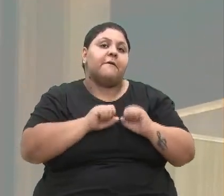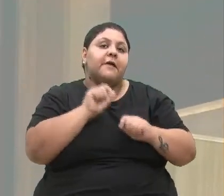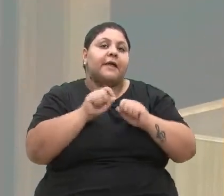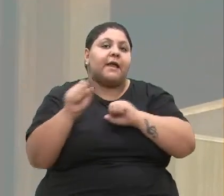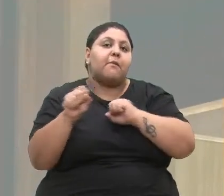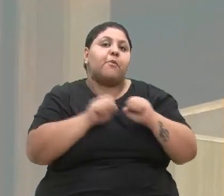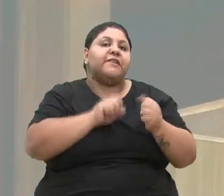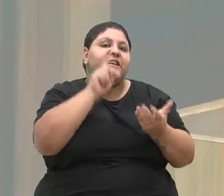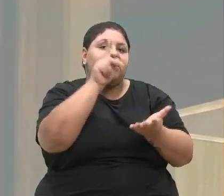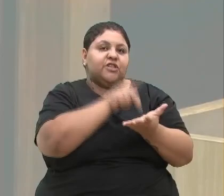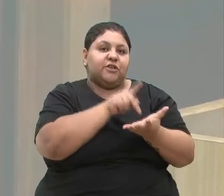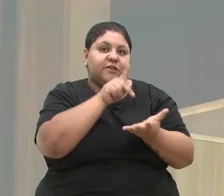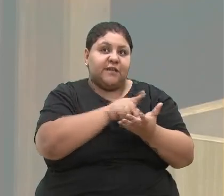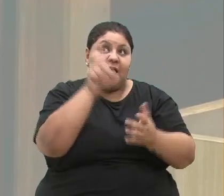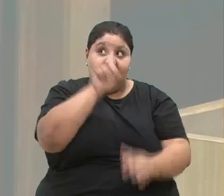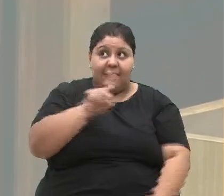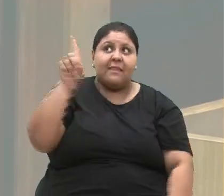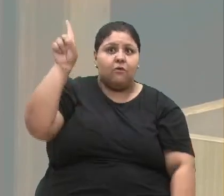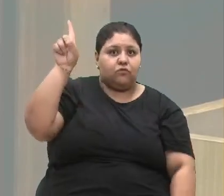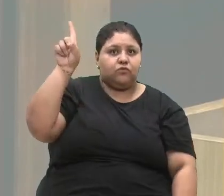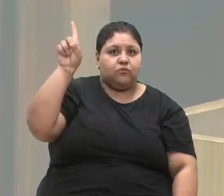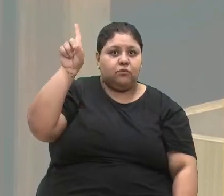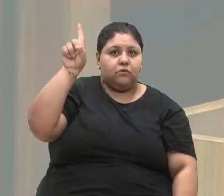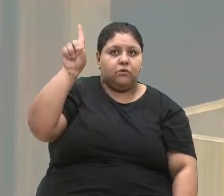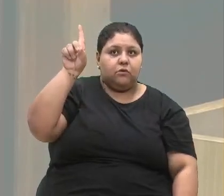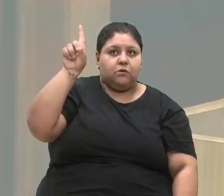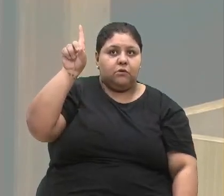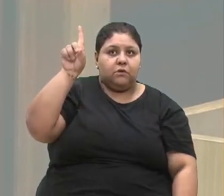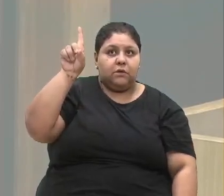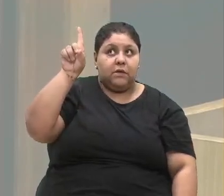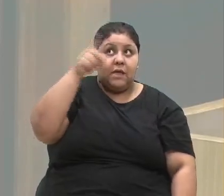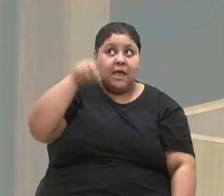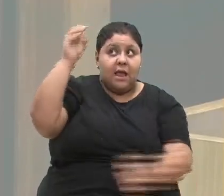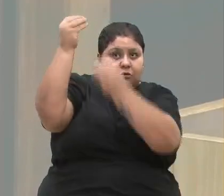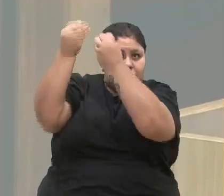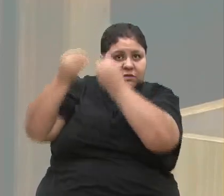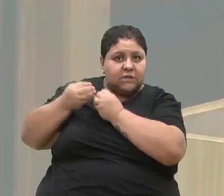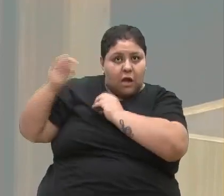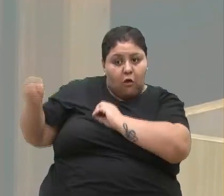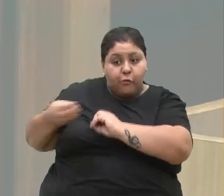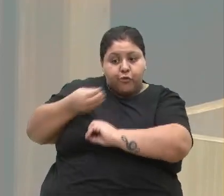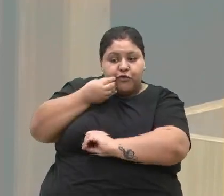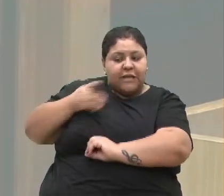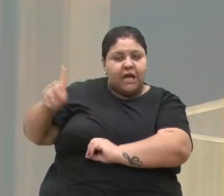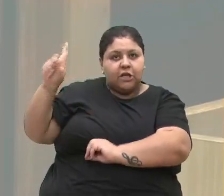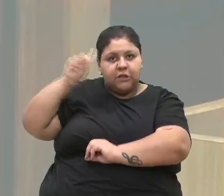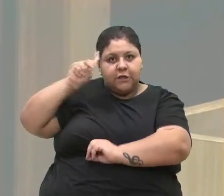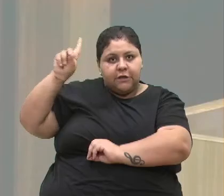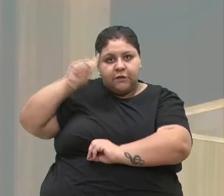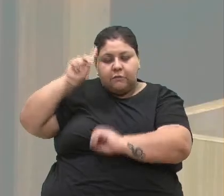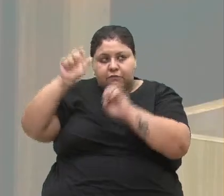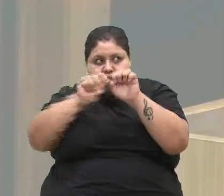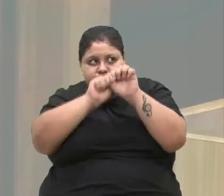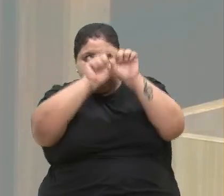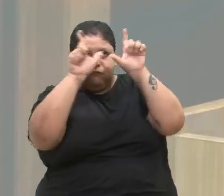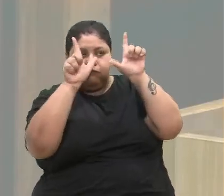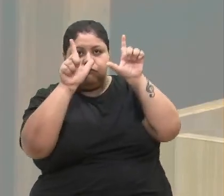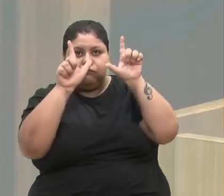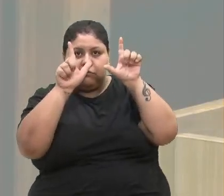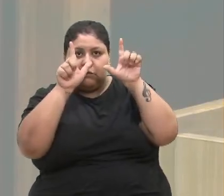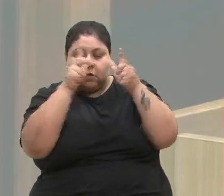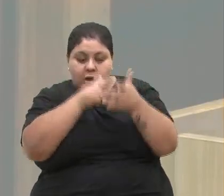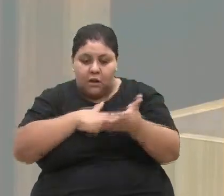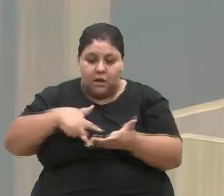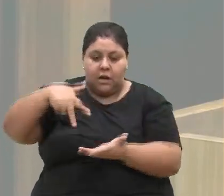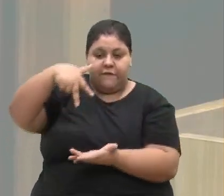de verdade é Deus. E Ele nos dá a oportunidade diariamente, quando acordamos, quando